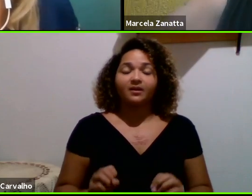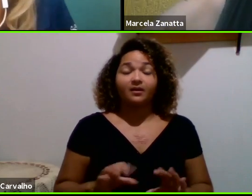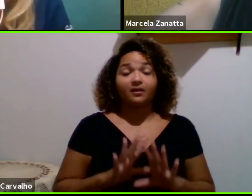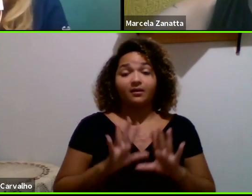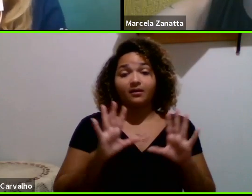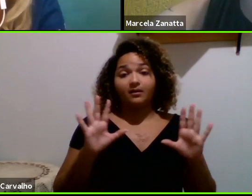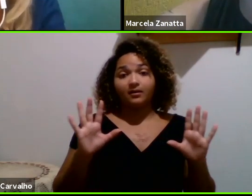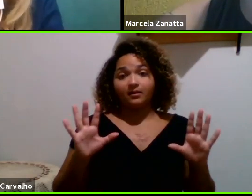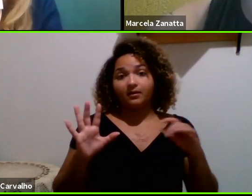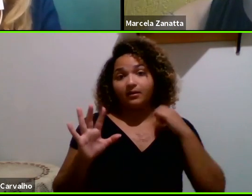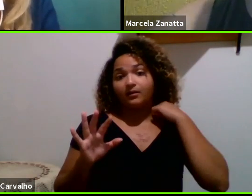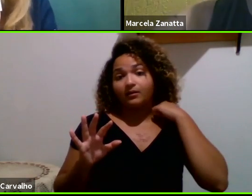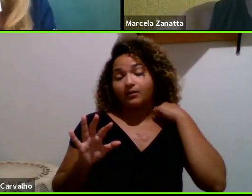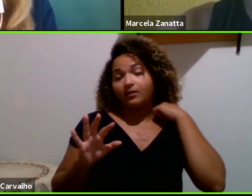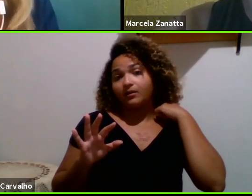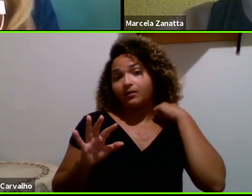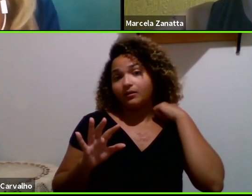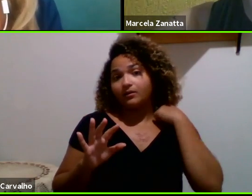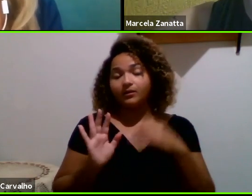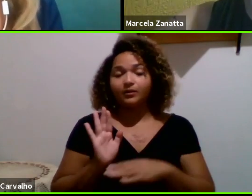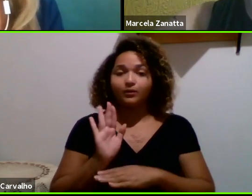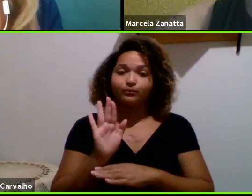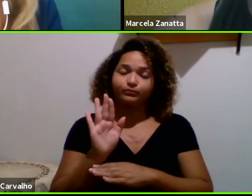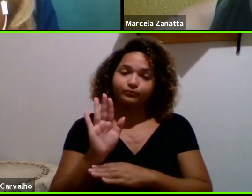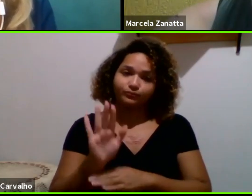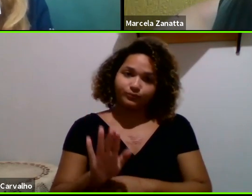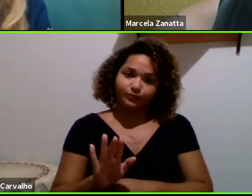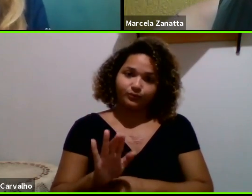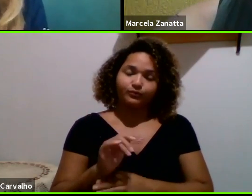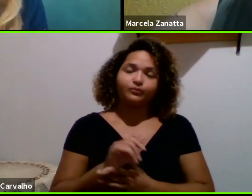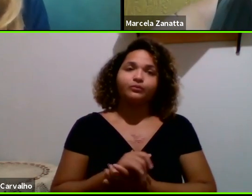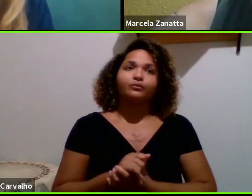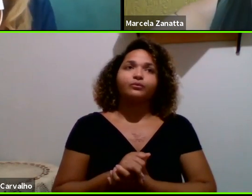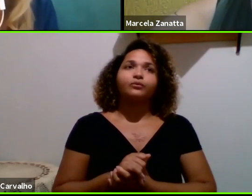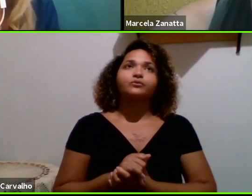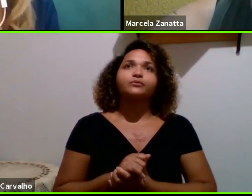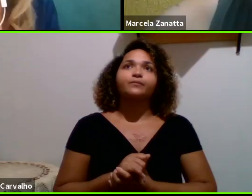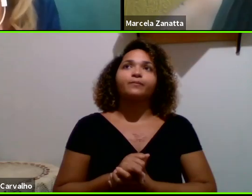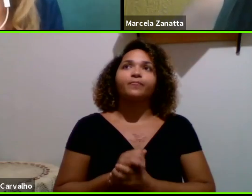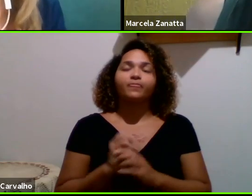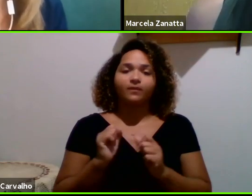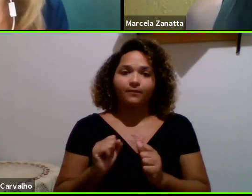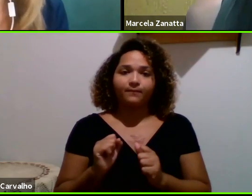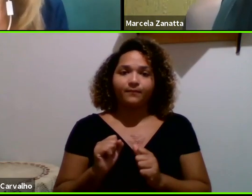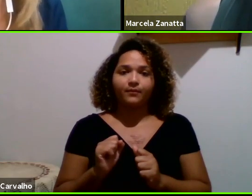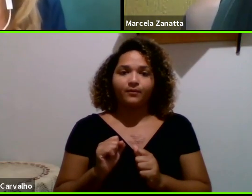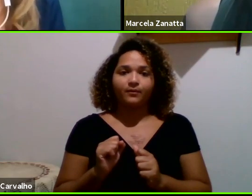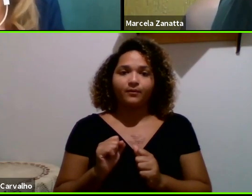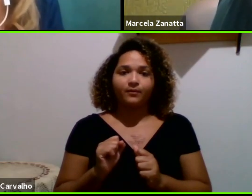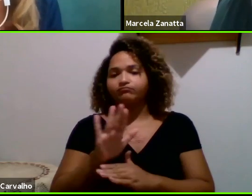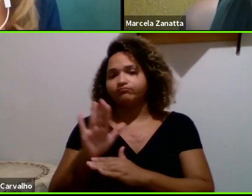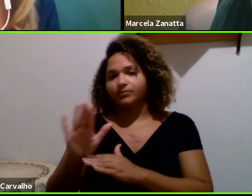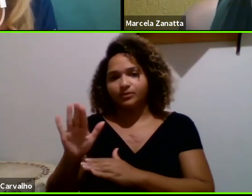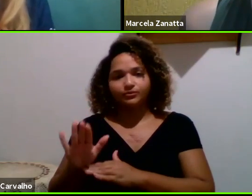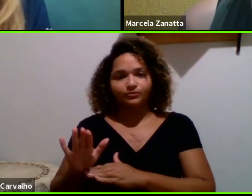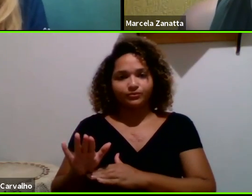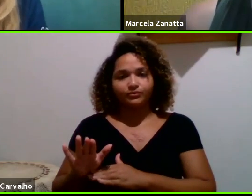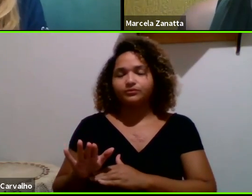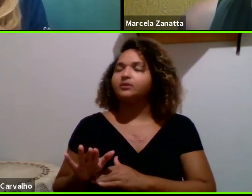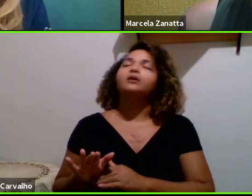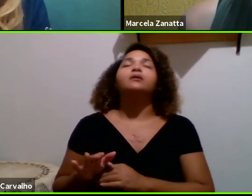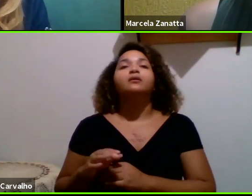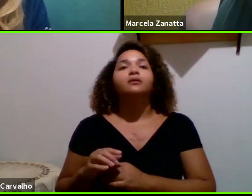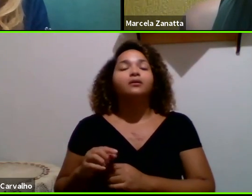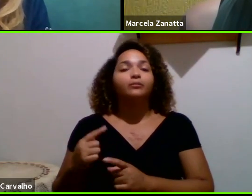muito respaldo e muita maturidade para lidar com as emergências obstétricas, porque elas estão aí